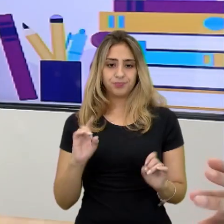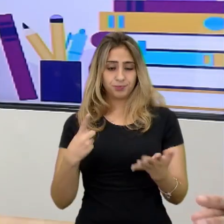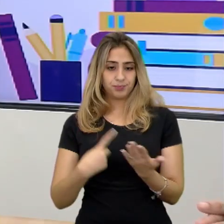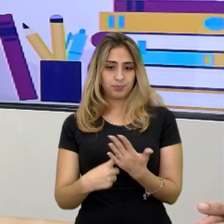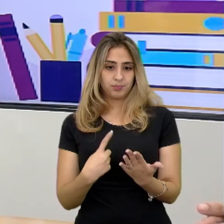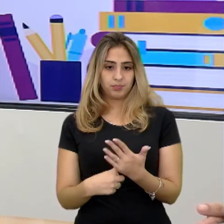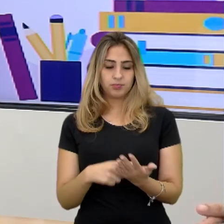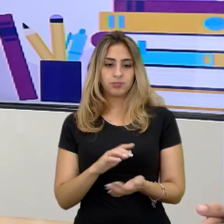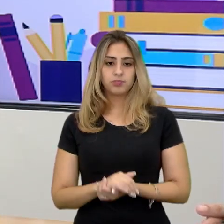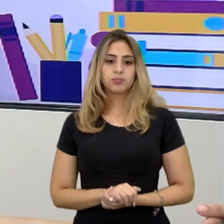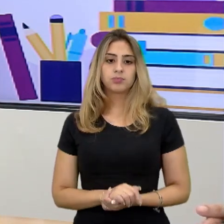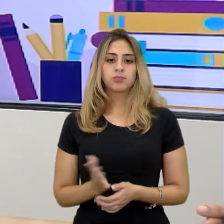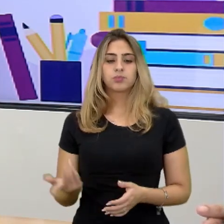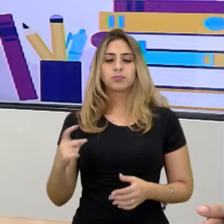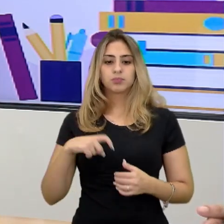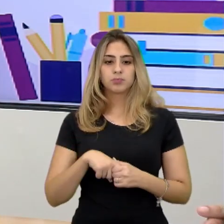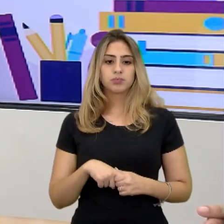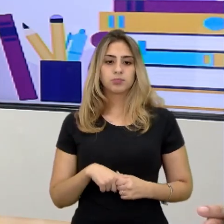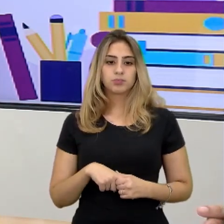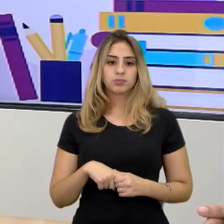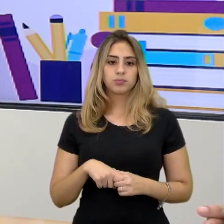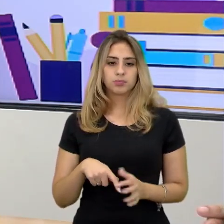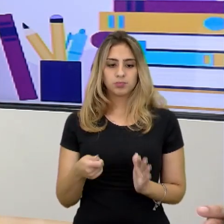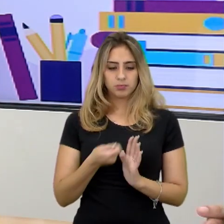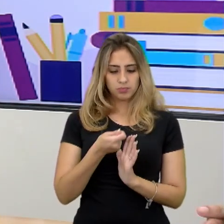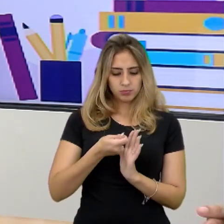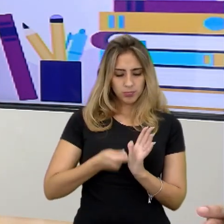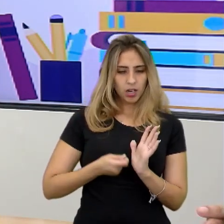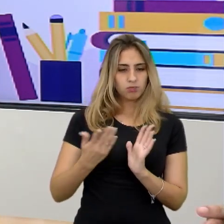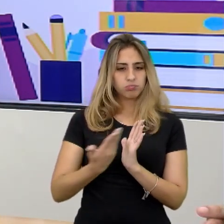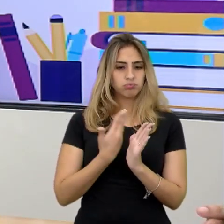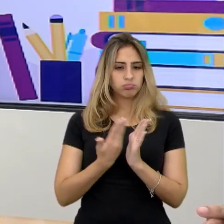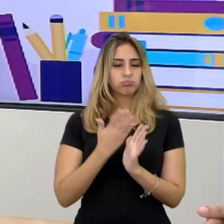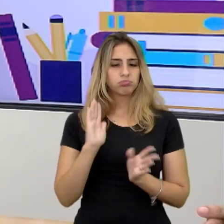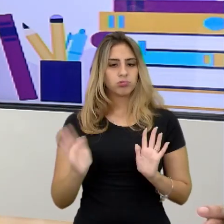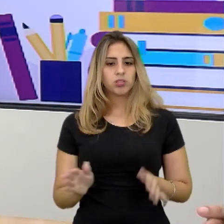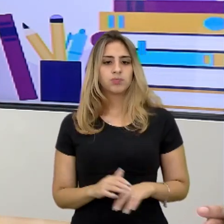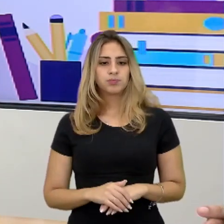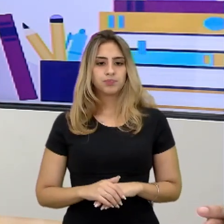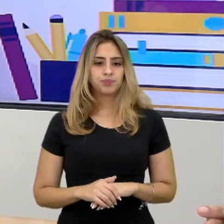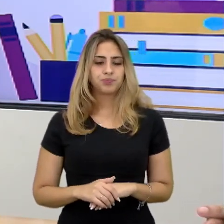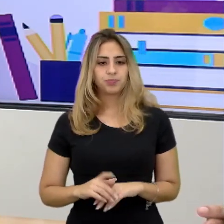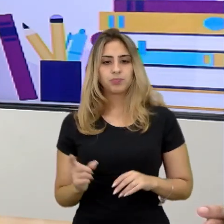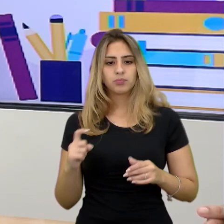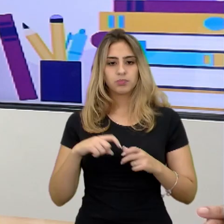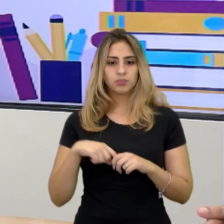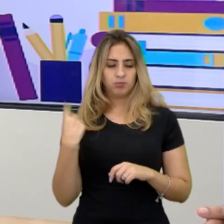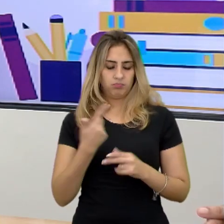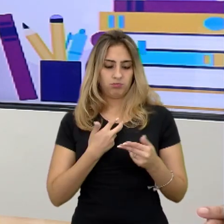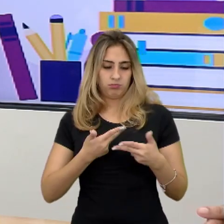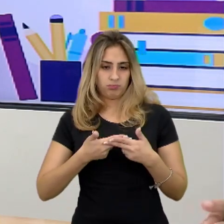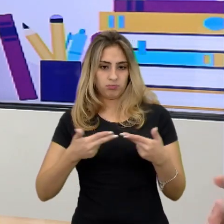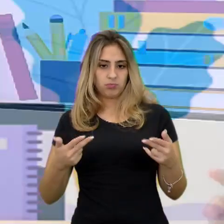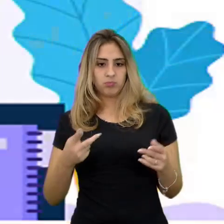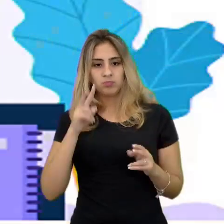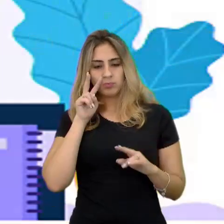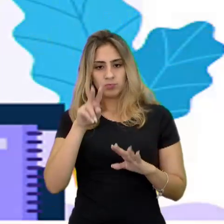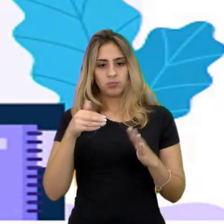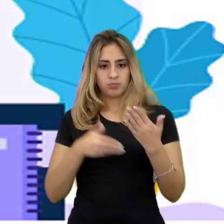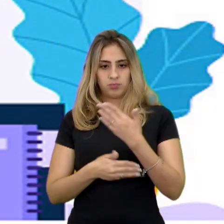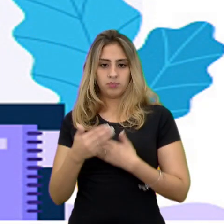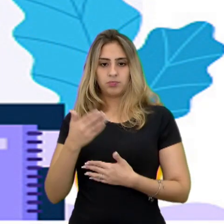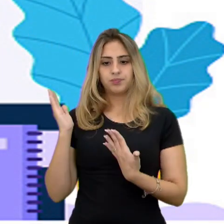Combinado? E aí vamos voltar, já coloca lá no cantinho o método científico. Agora voltando para as nossas comandas. Dá uma olhadinha aí na